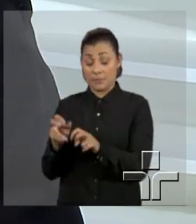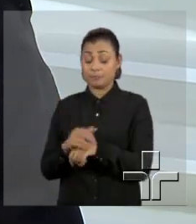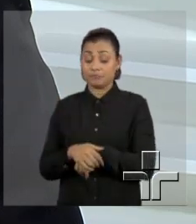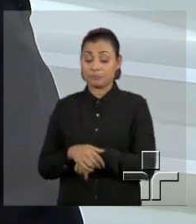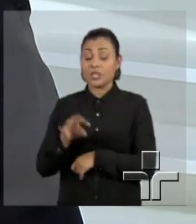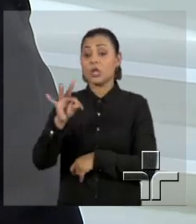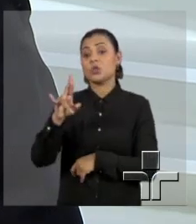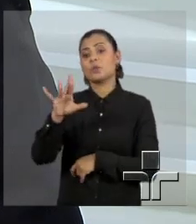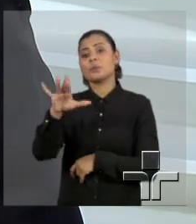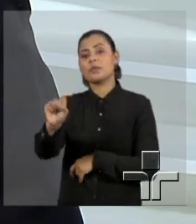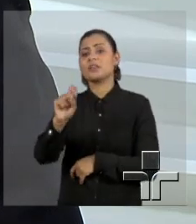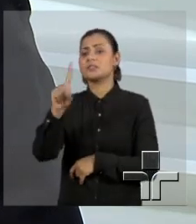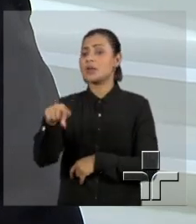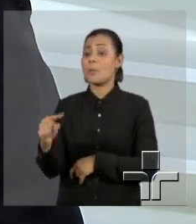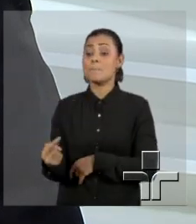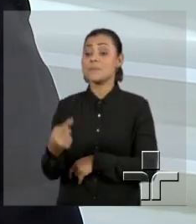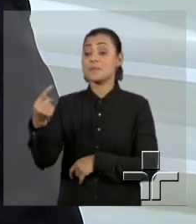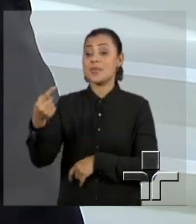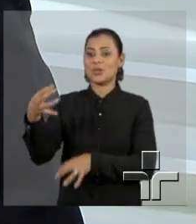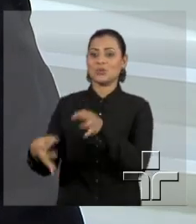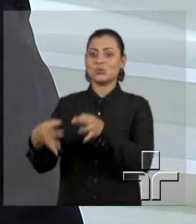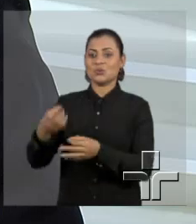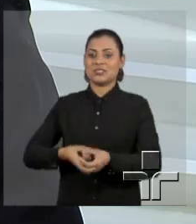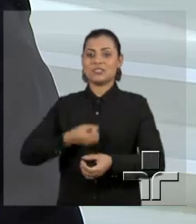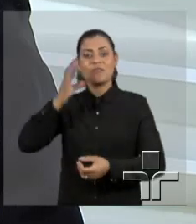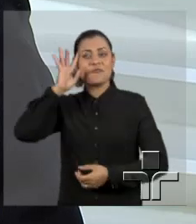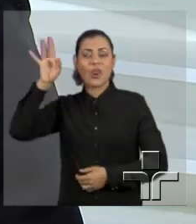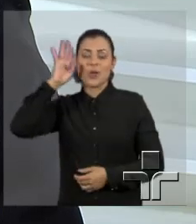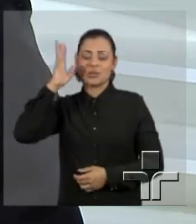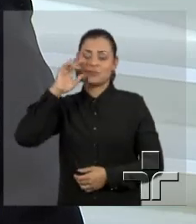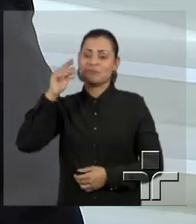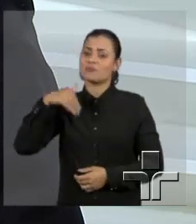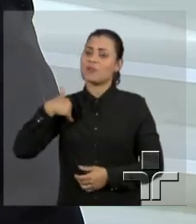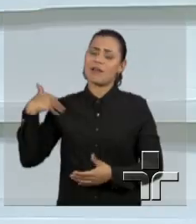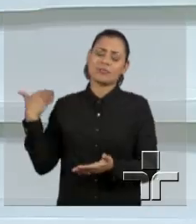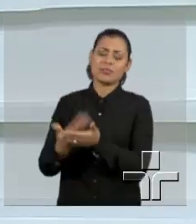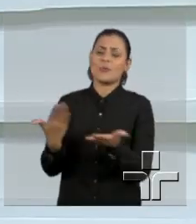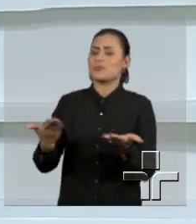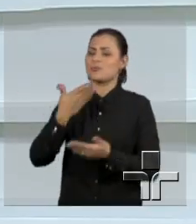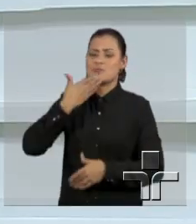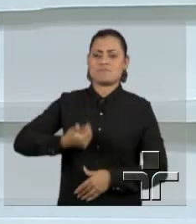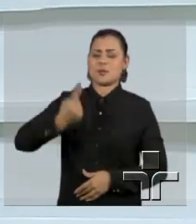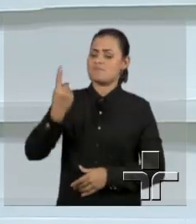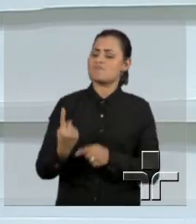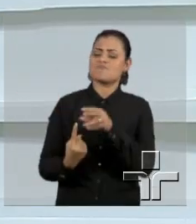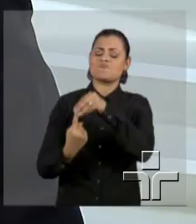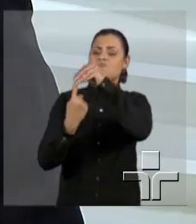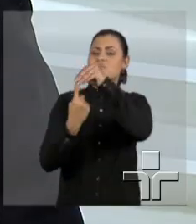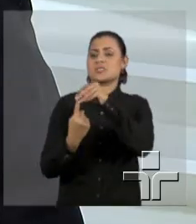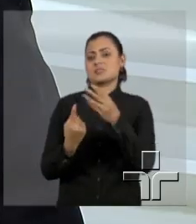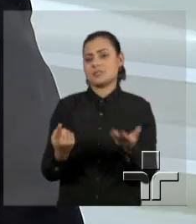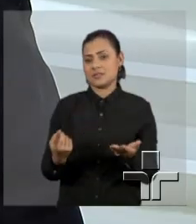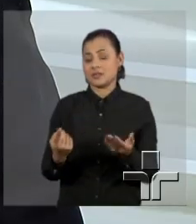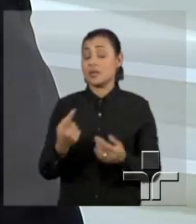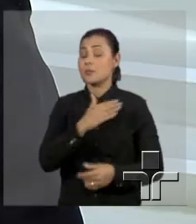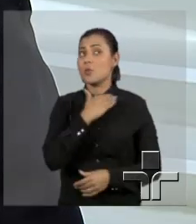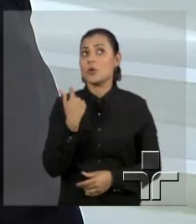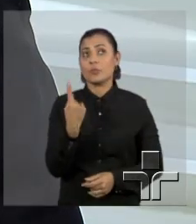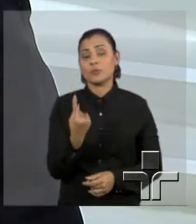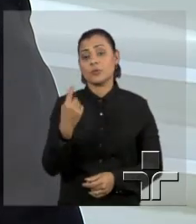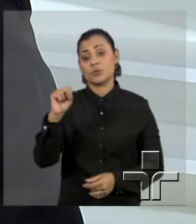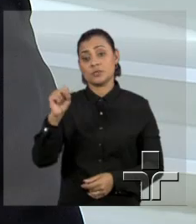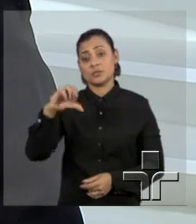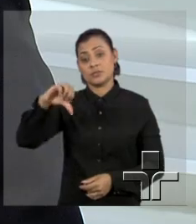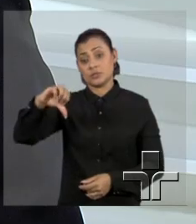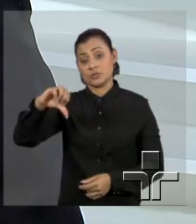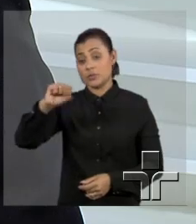primeiro filósofo brasileiro e até hoje talvez o maior de todos. Ótimo. Foi republicano, ele morreu em 1889,